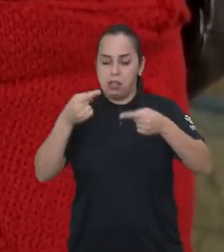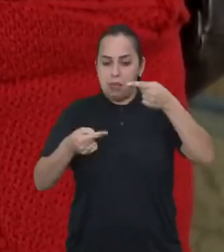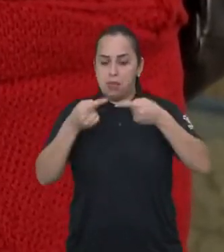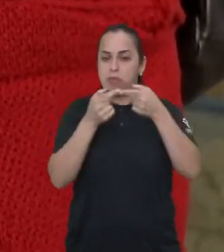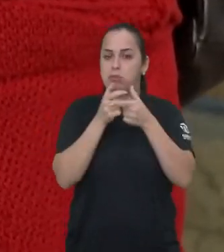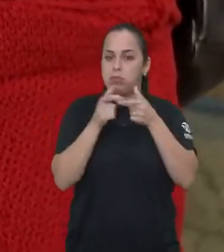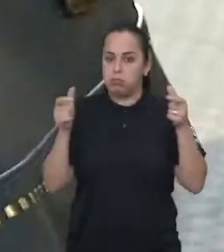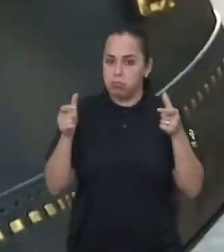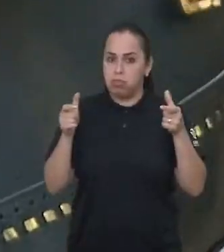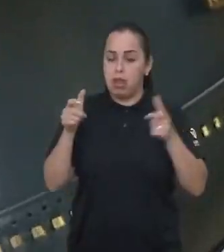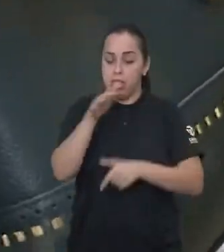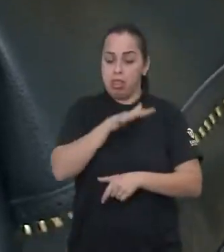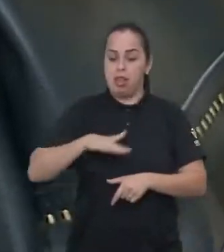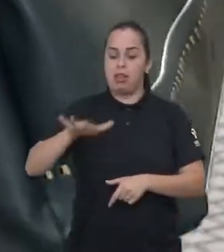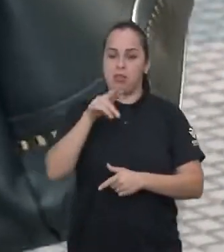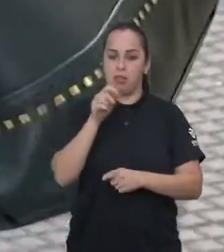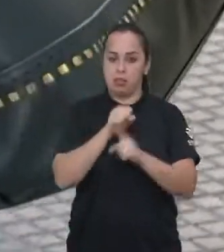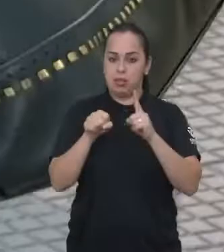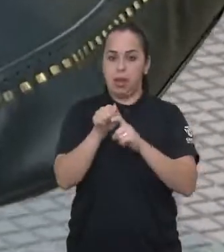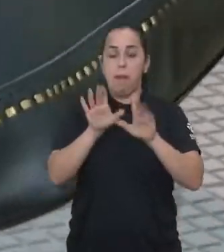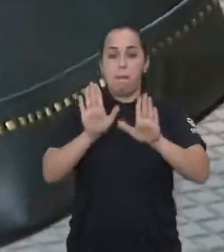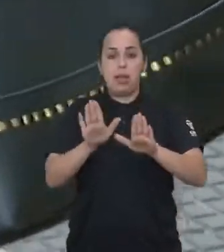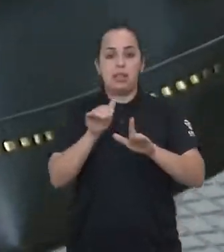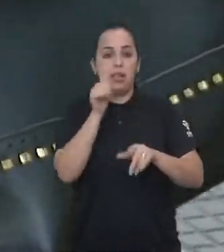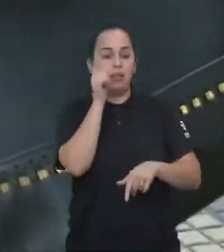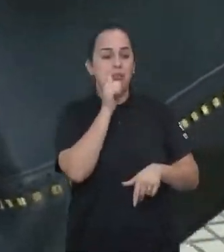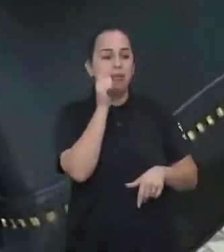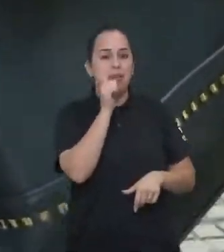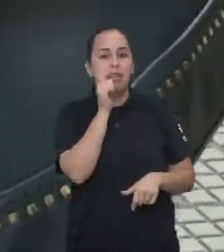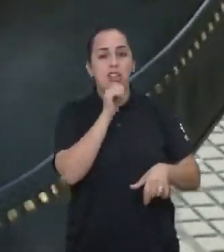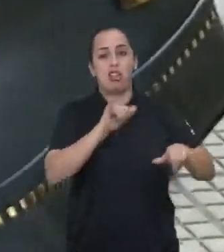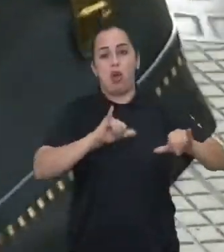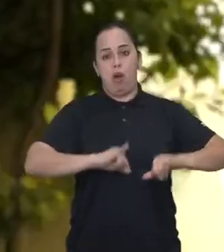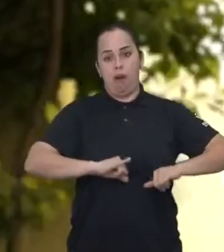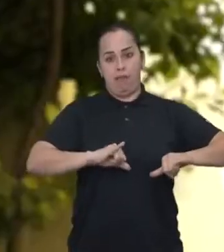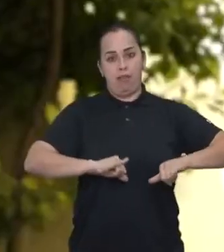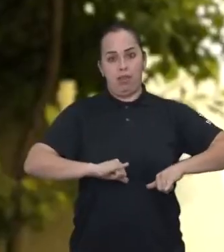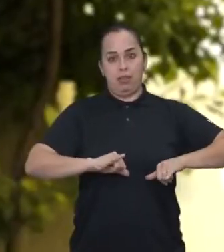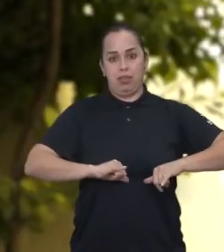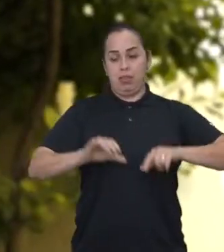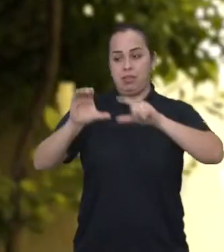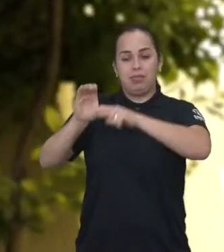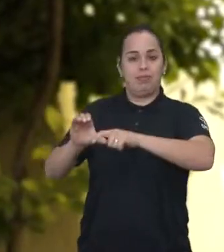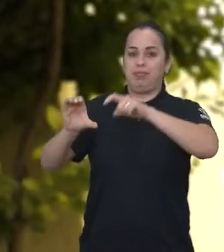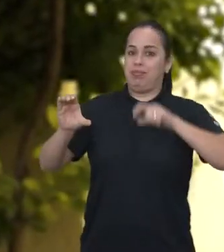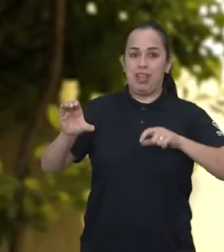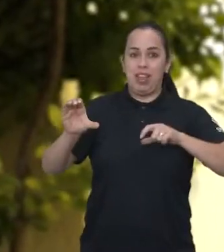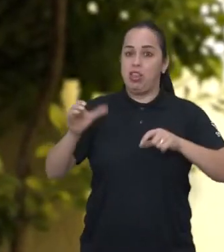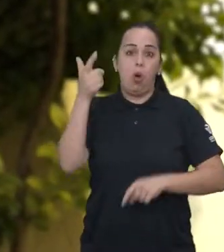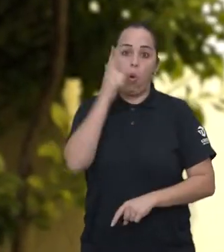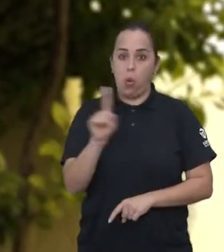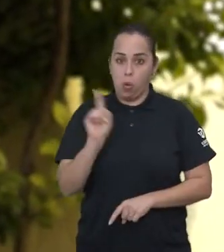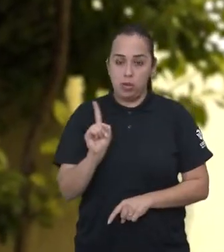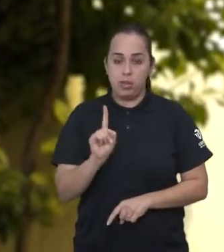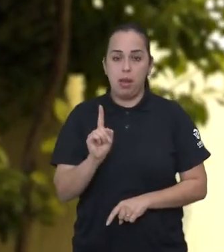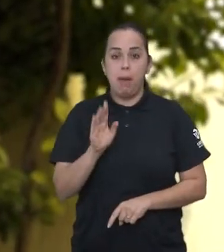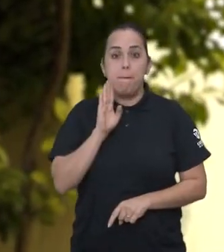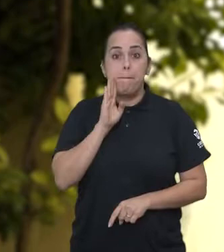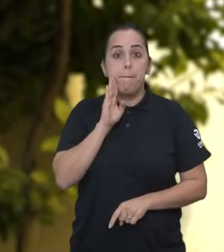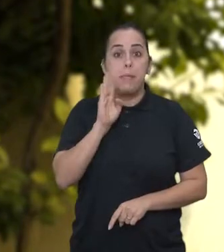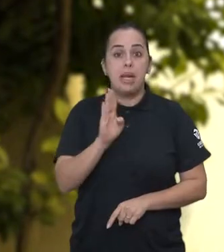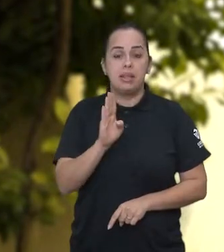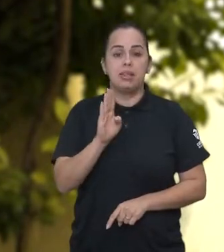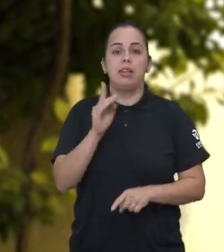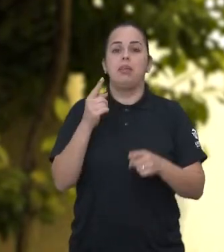de conscientização e Da ampliação do debate sobre este assunto na sociedade muitas mulheres ainda têm dificuldade de